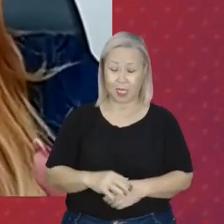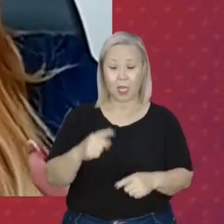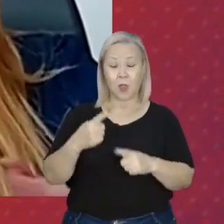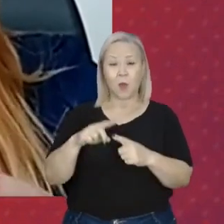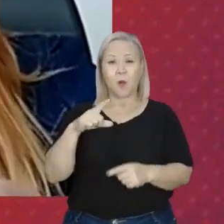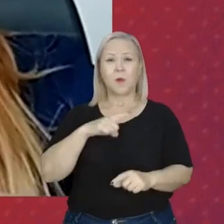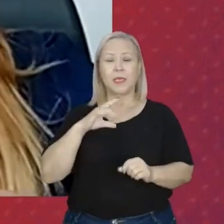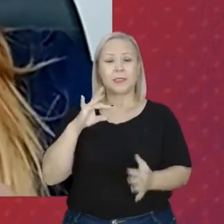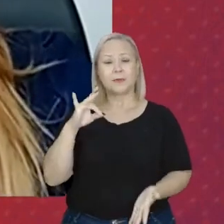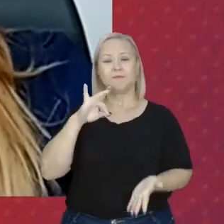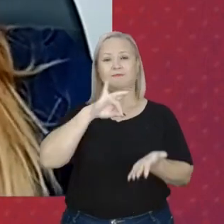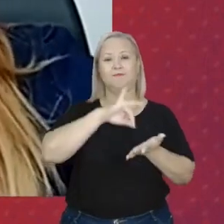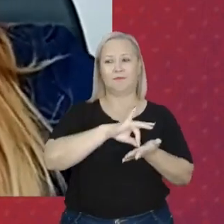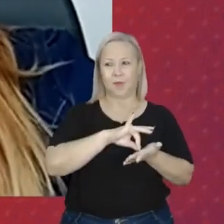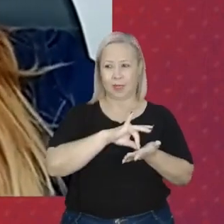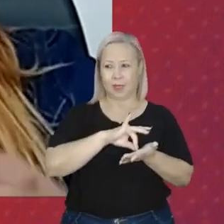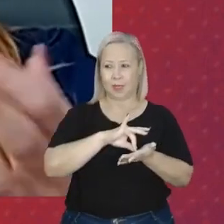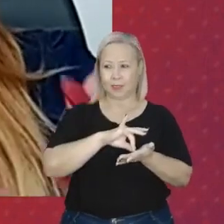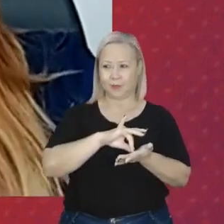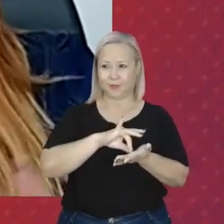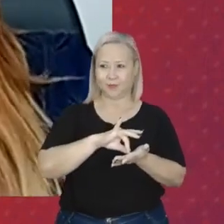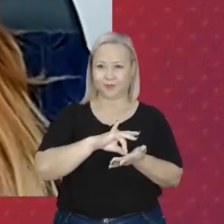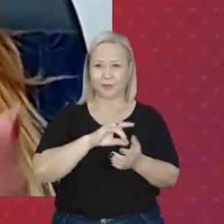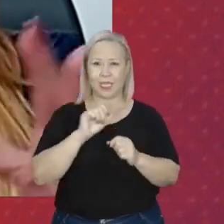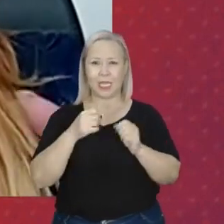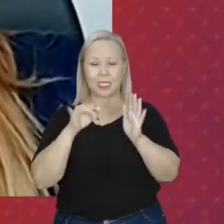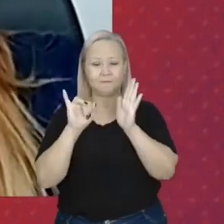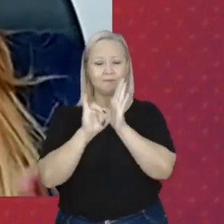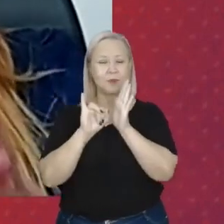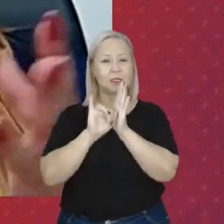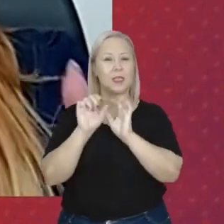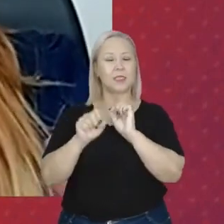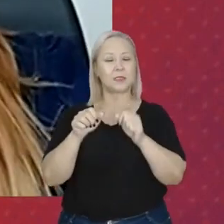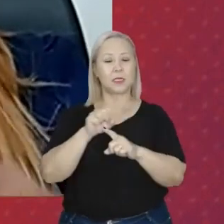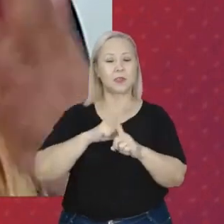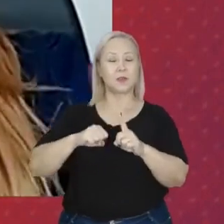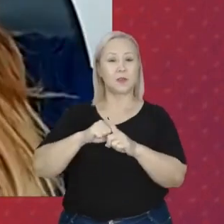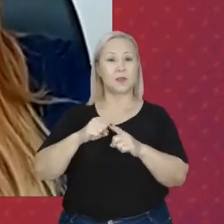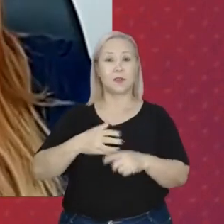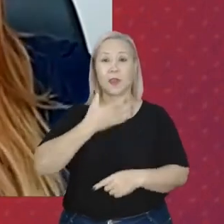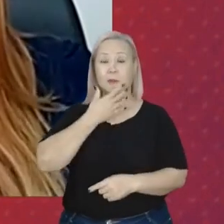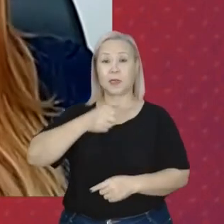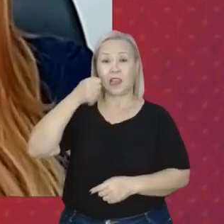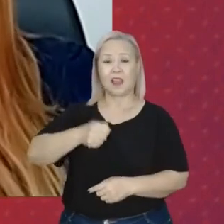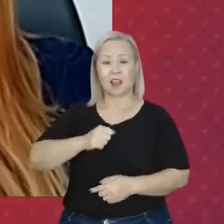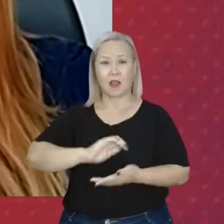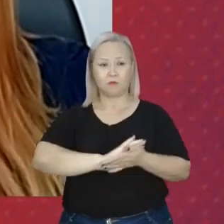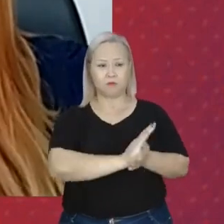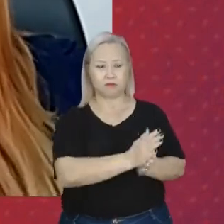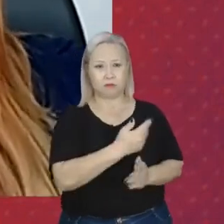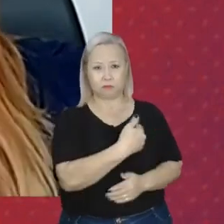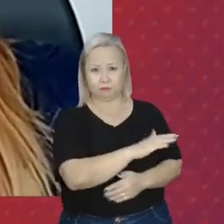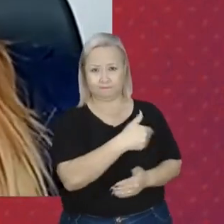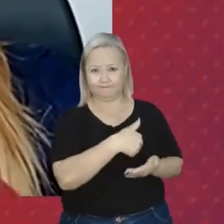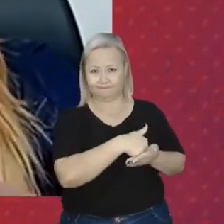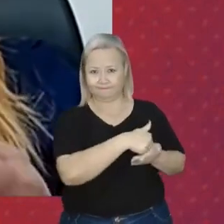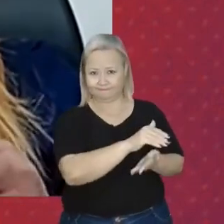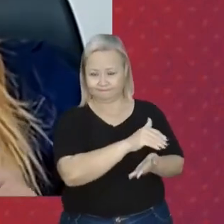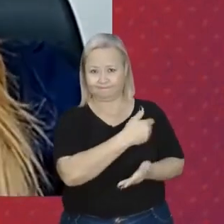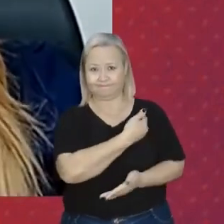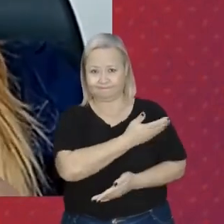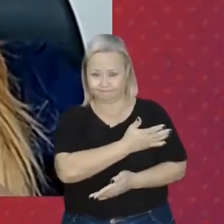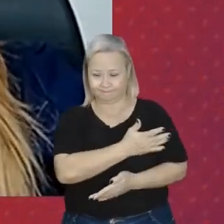numa realidade, né, de identidade que essa sociedade patriarcal rejeita de todas as formas, né?